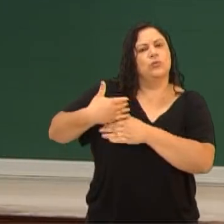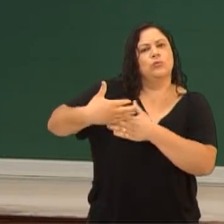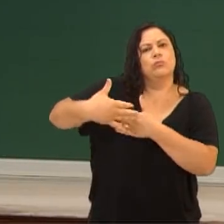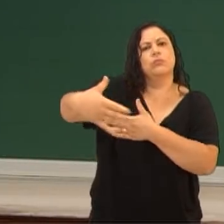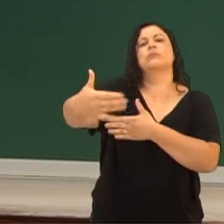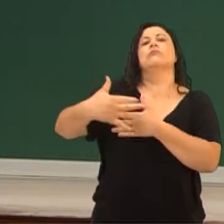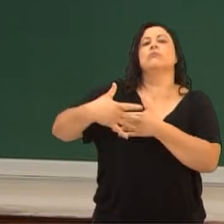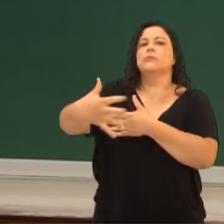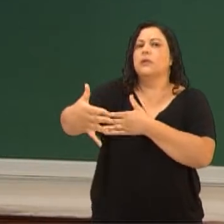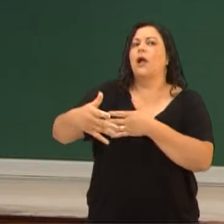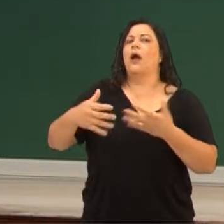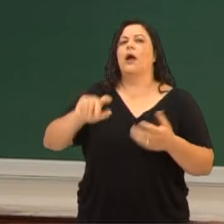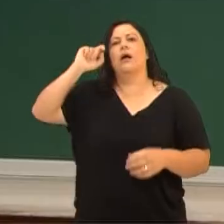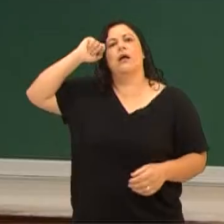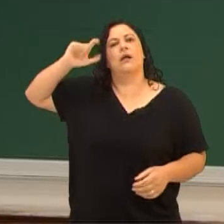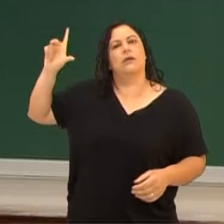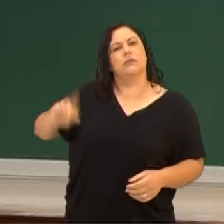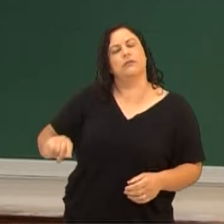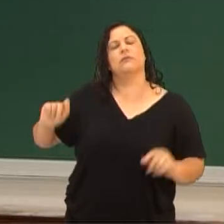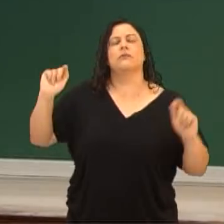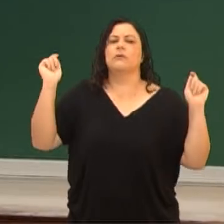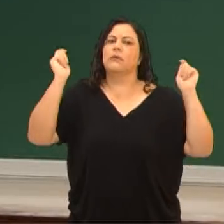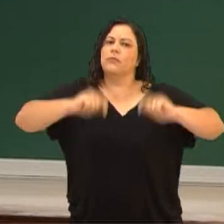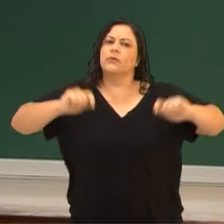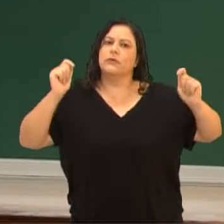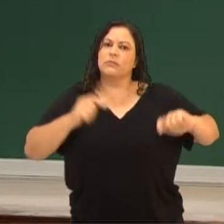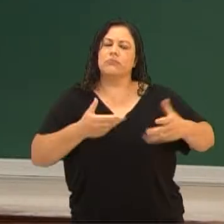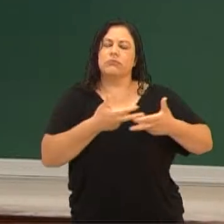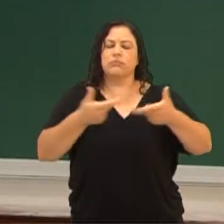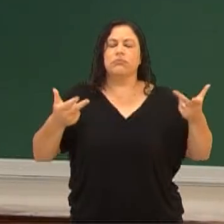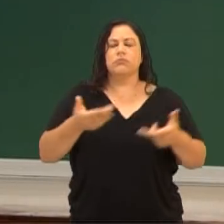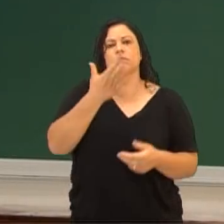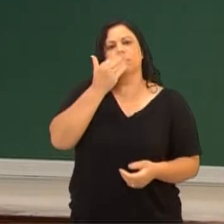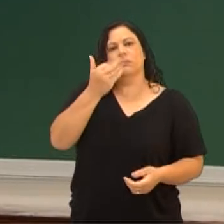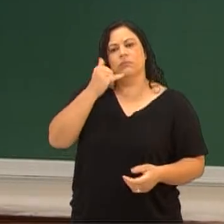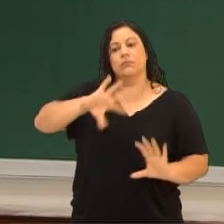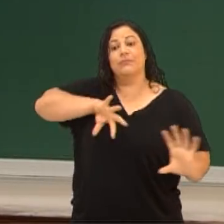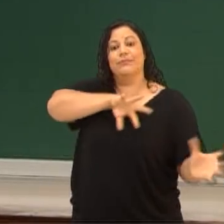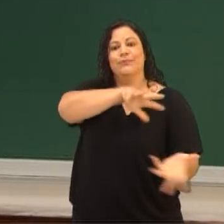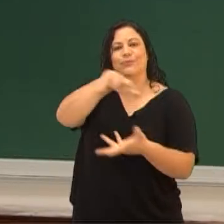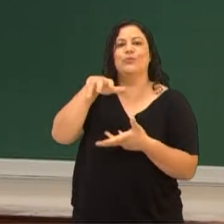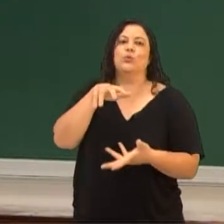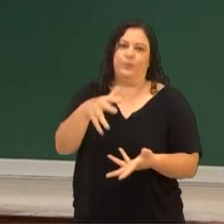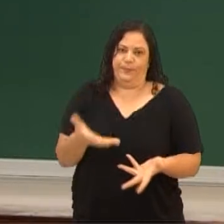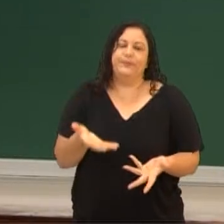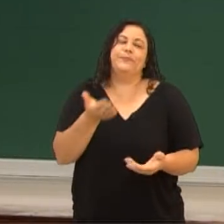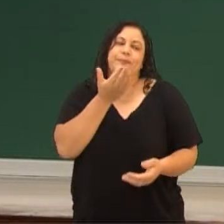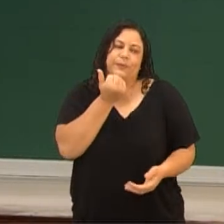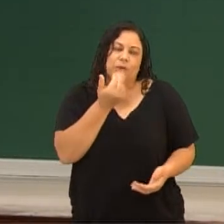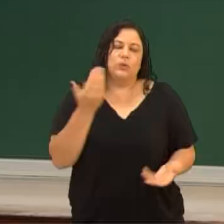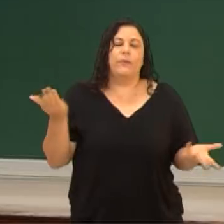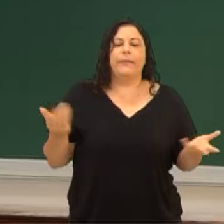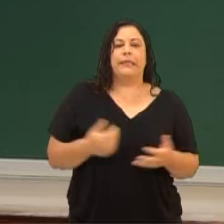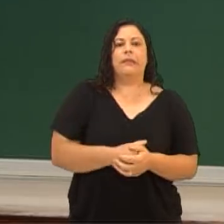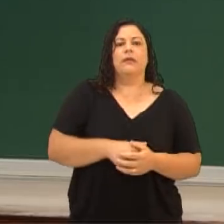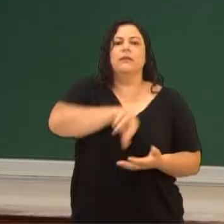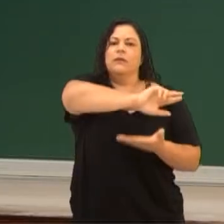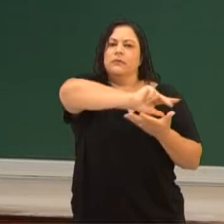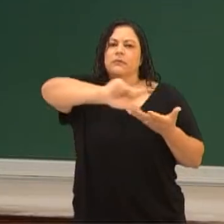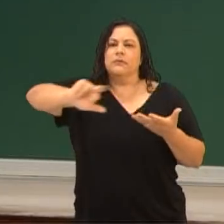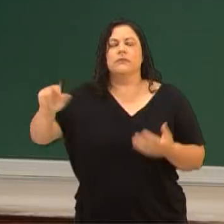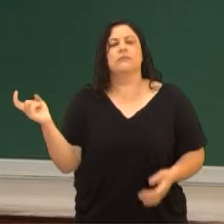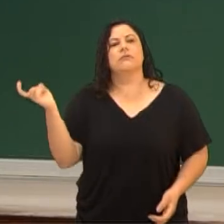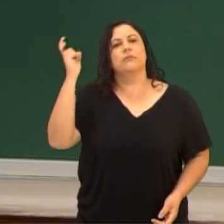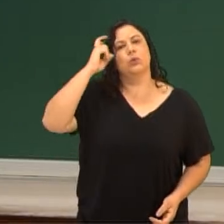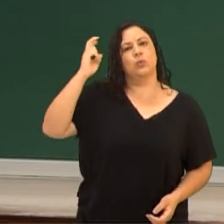vir ser a salvação, né, para a questão da alimentação mundial. Então tem diversas culturas espalhadas pelo